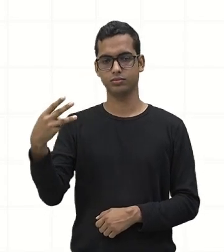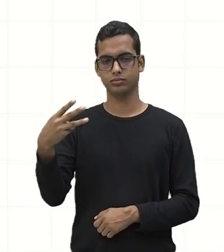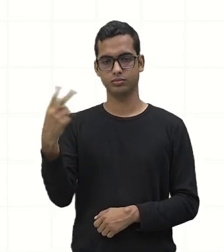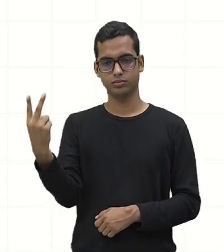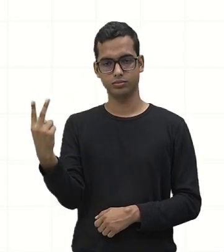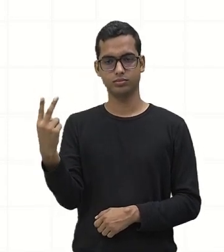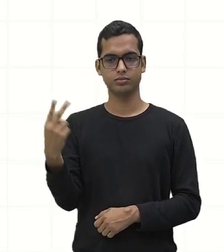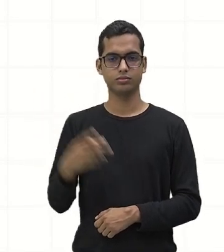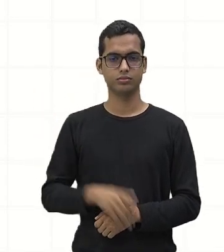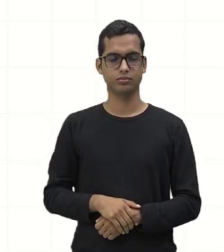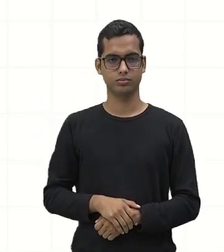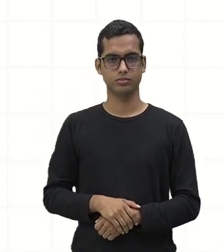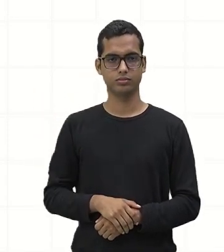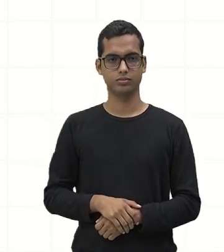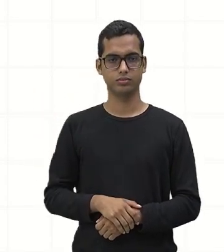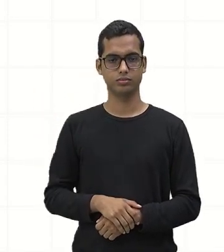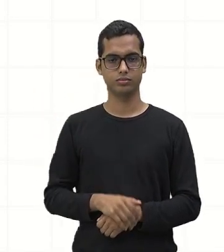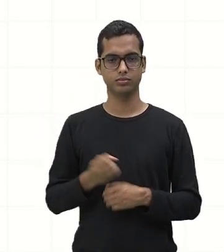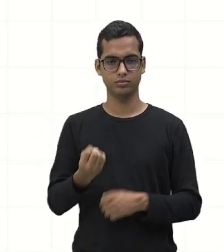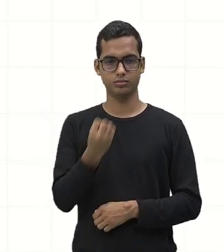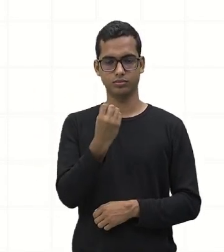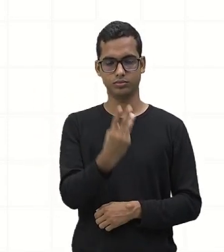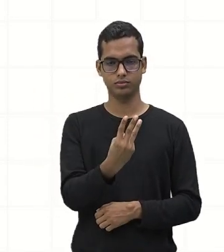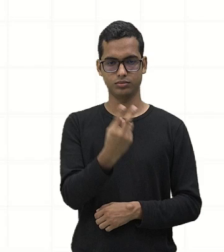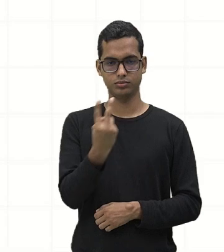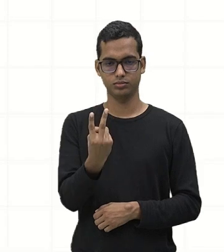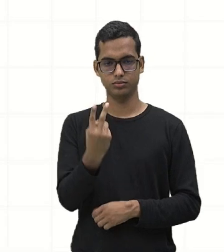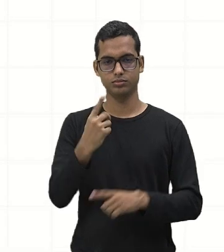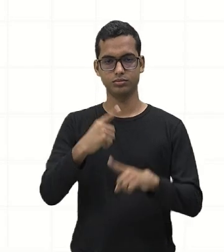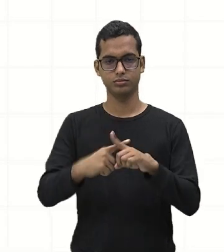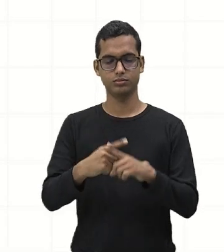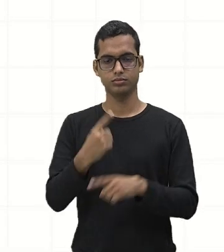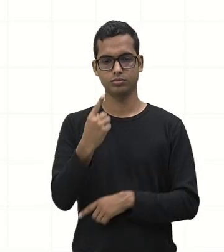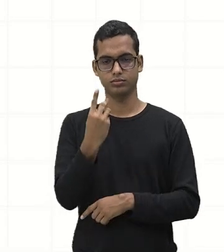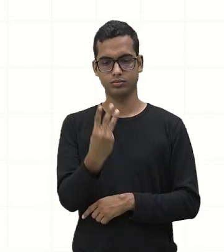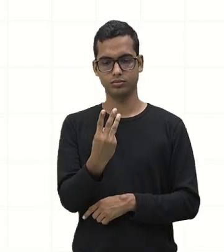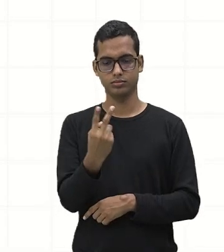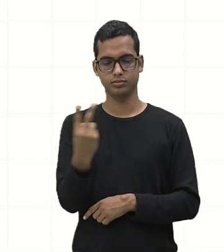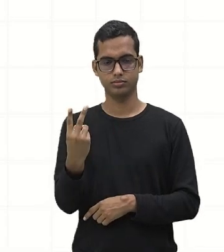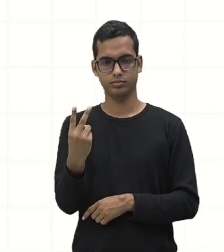32 vezes 32. Vai dar 1024.